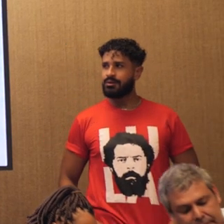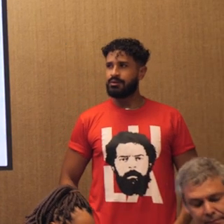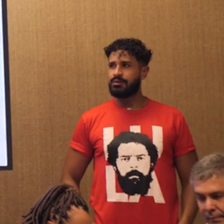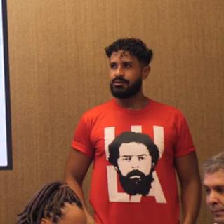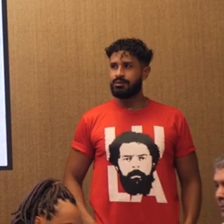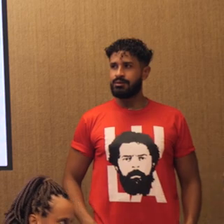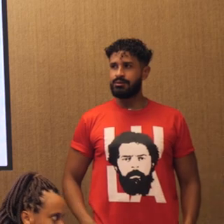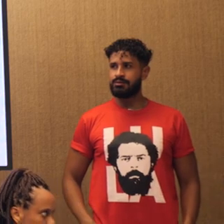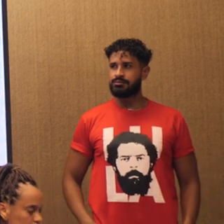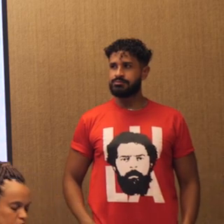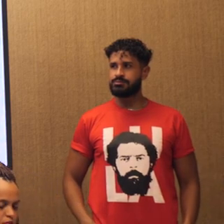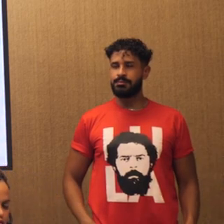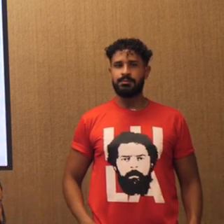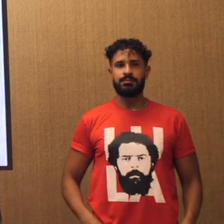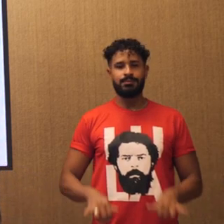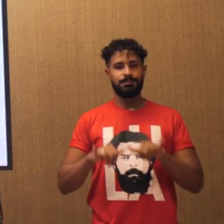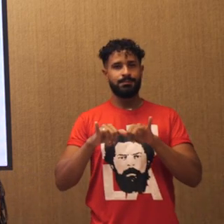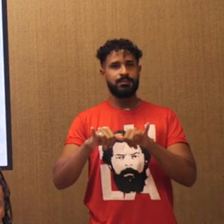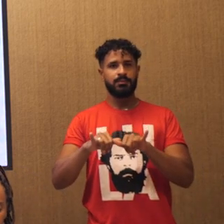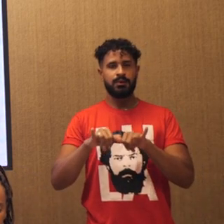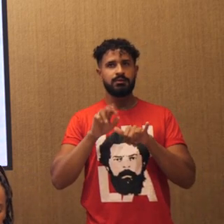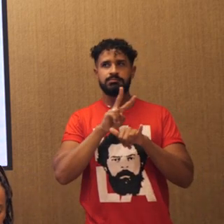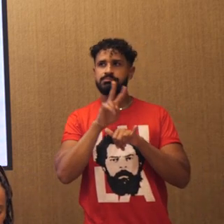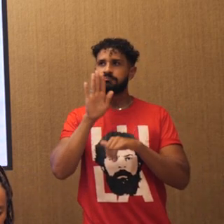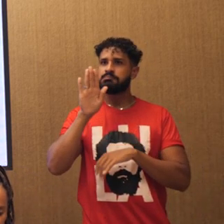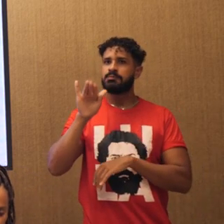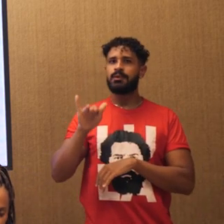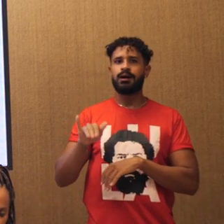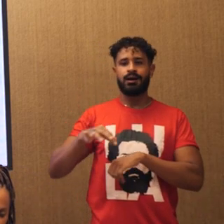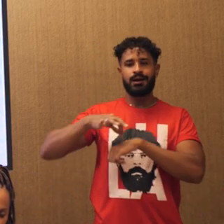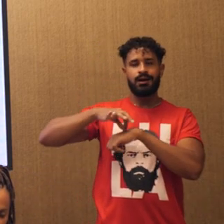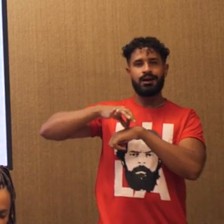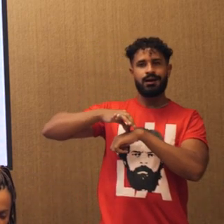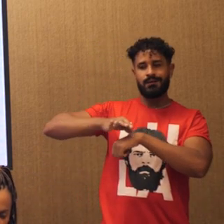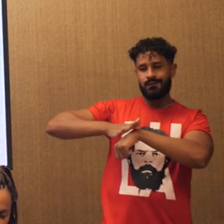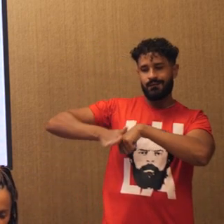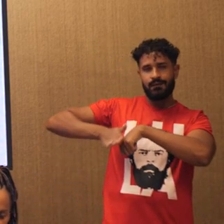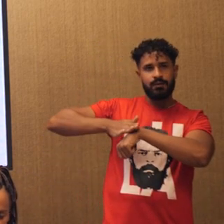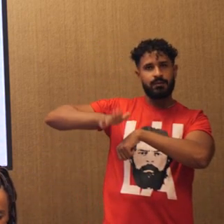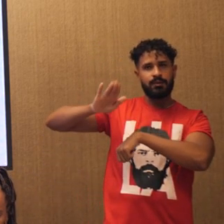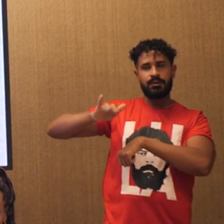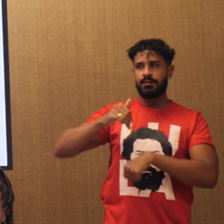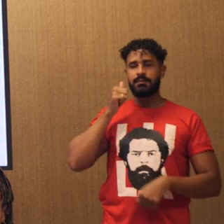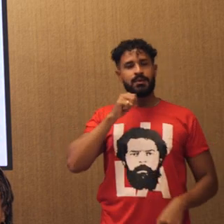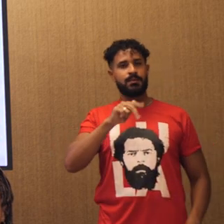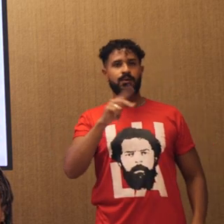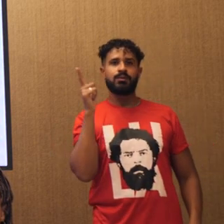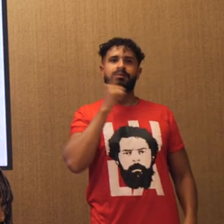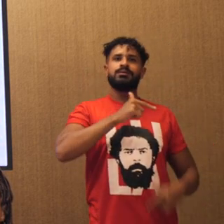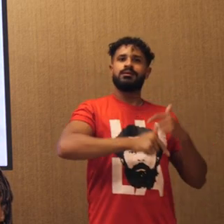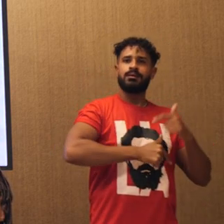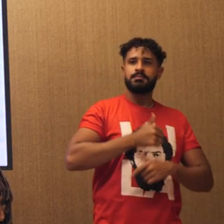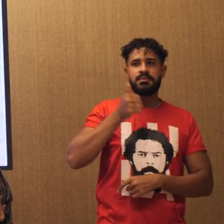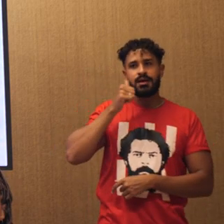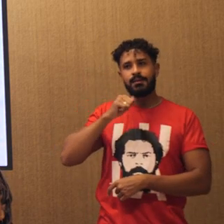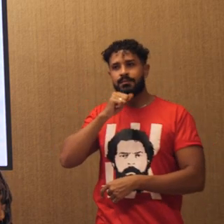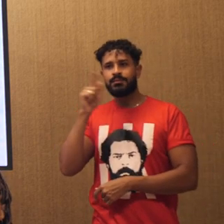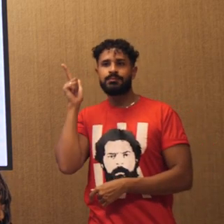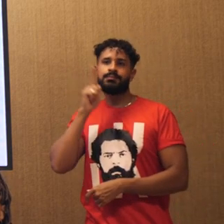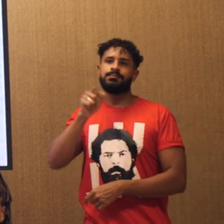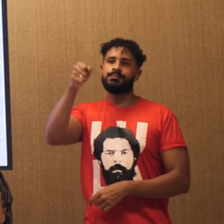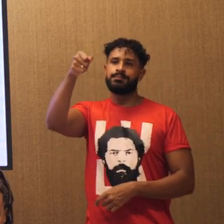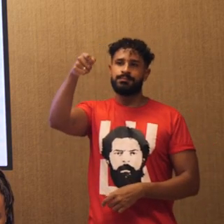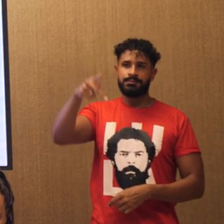O mercado ficou mais barato, inclusive a picanha. A minha irmã está conseguindo emprego, minha mãe está se